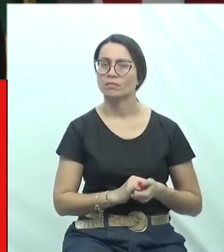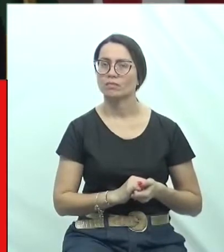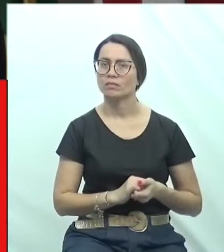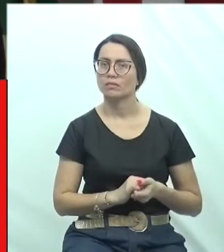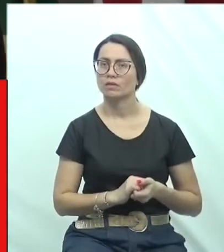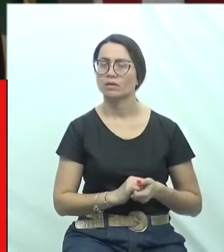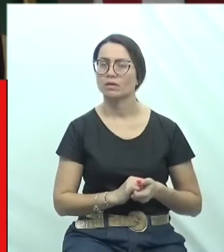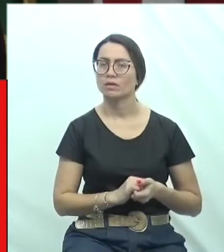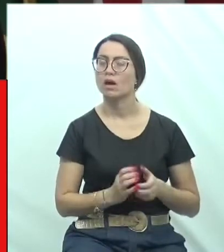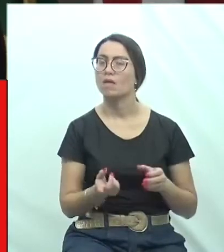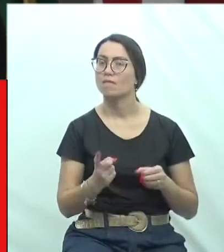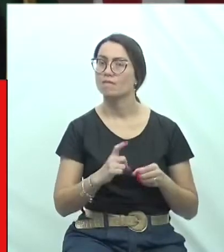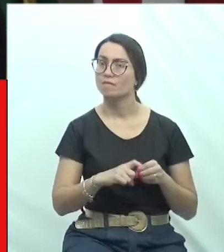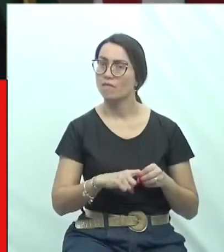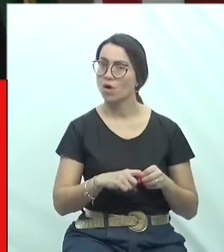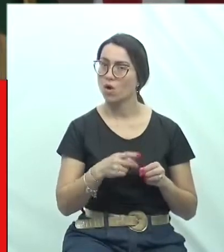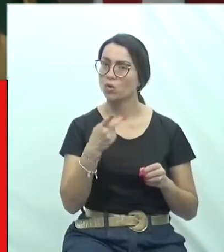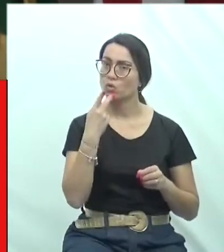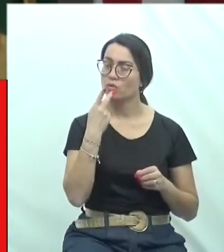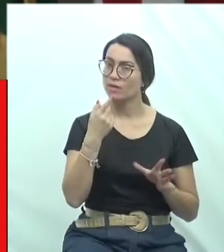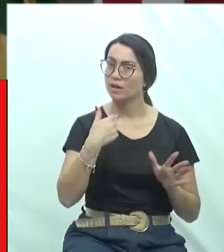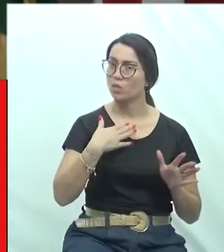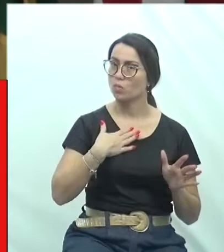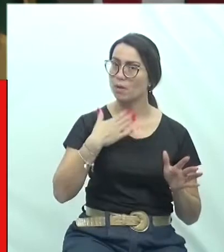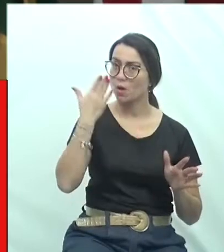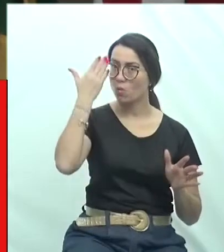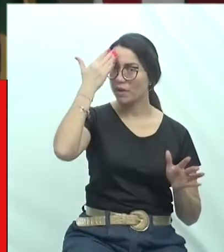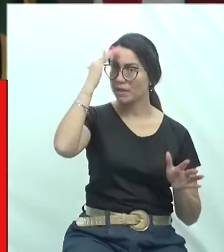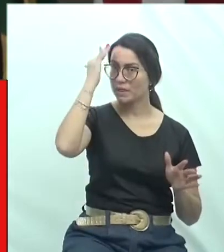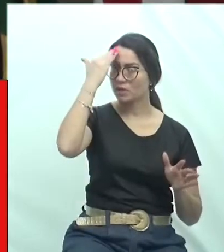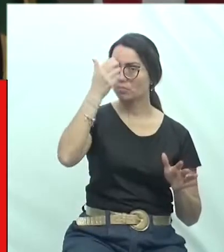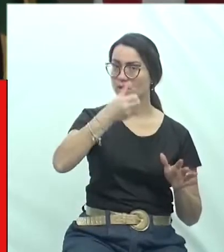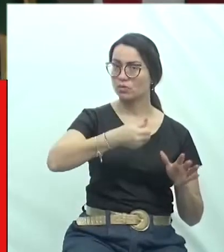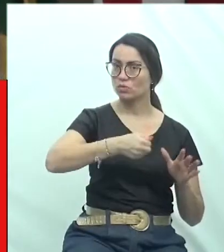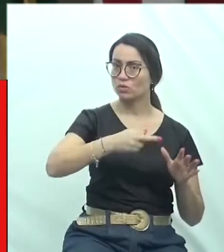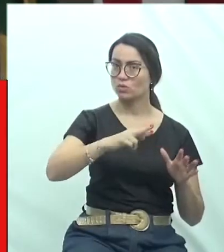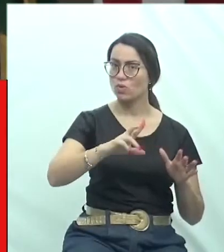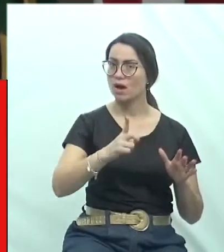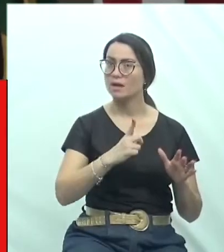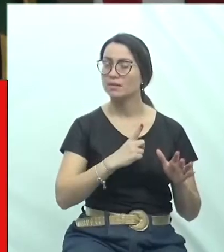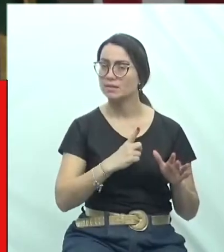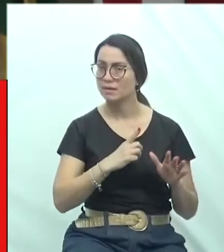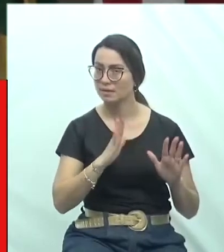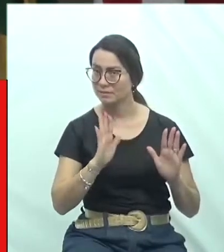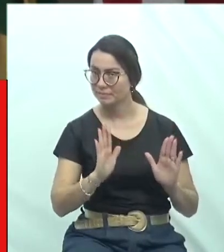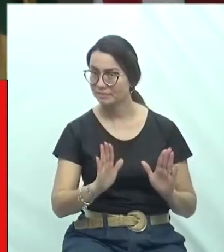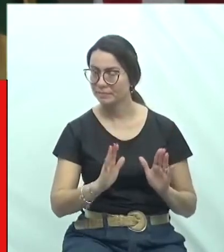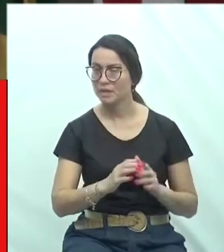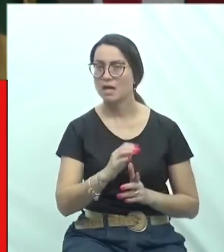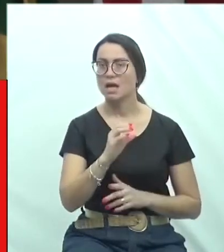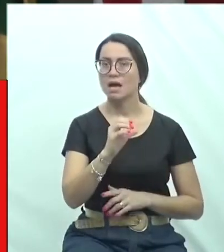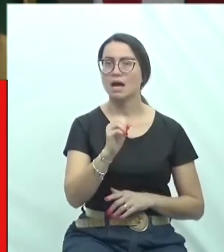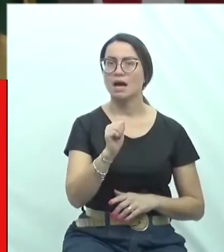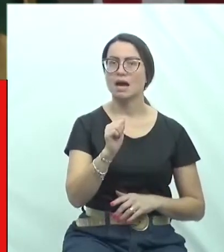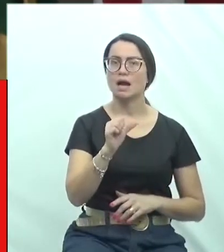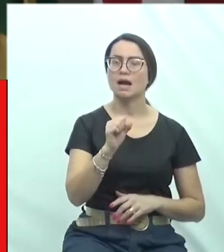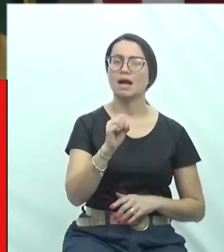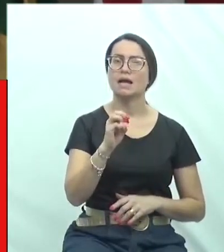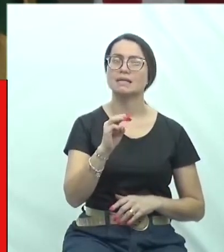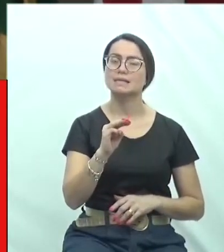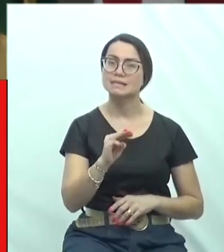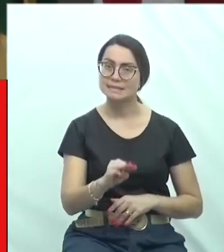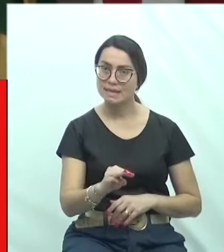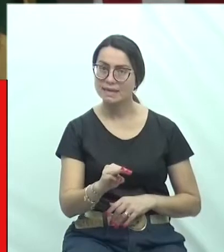dizer, volto a afirmar, na minha compreensão, que o ar existe. Esse é o primeiro aspecto, certo? A Casan tem feito